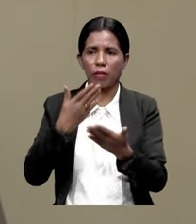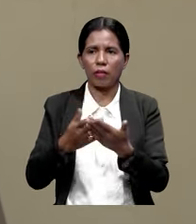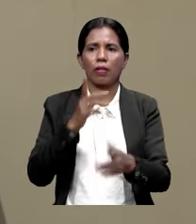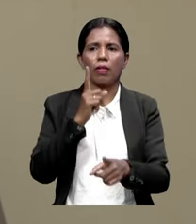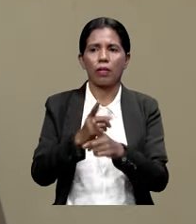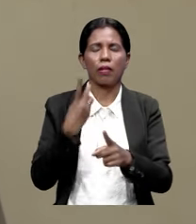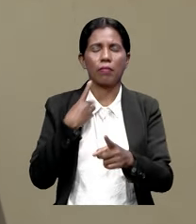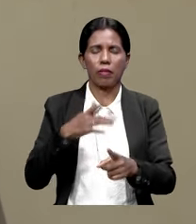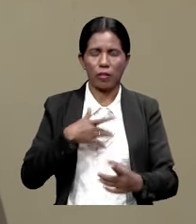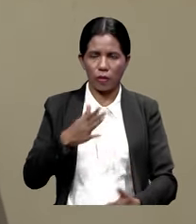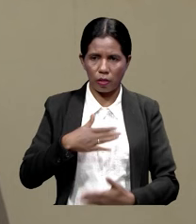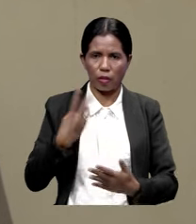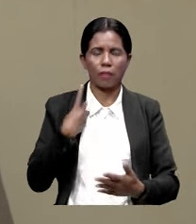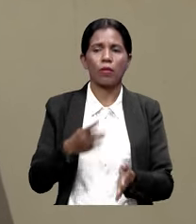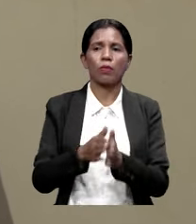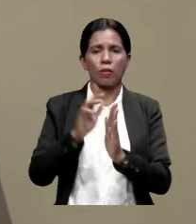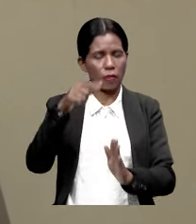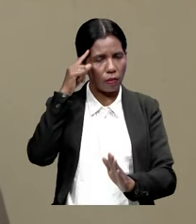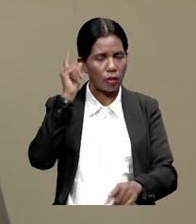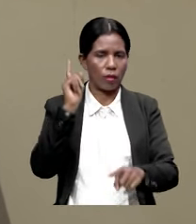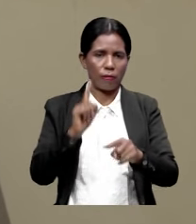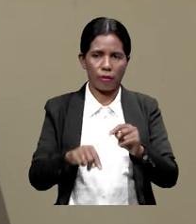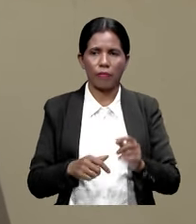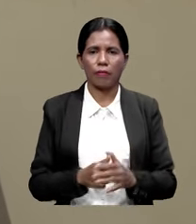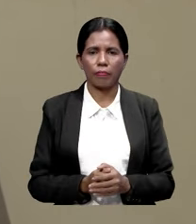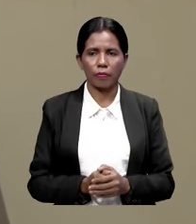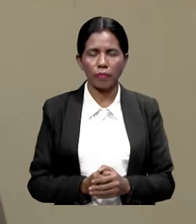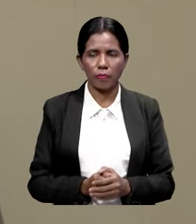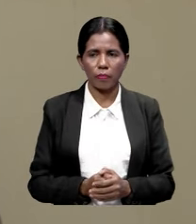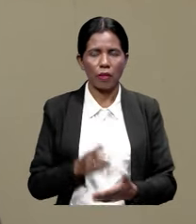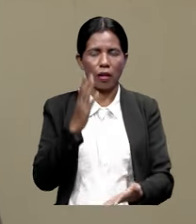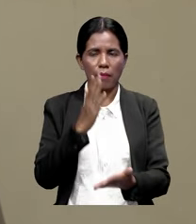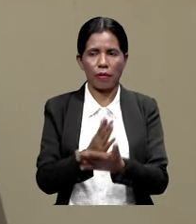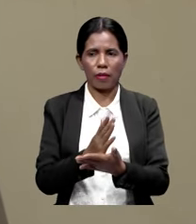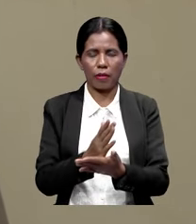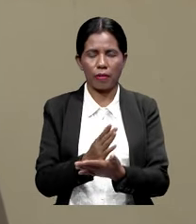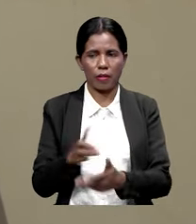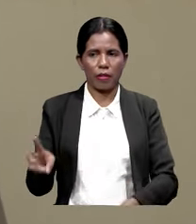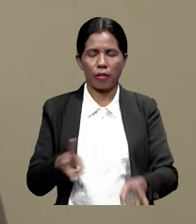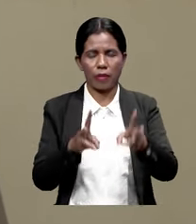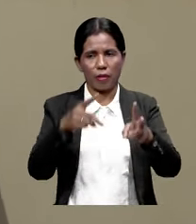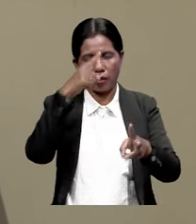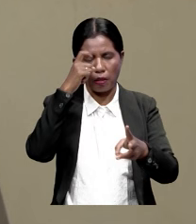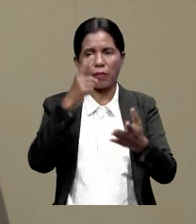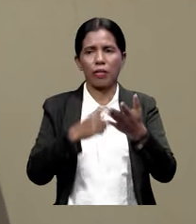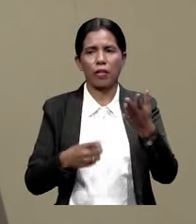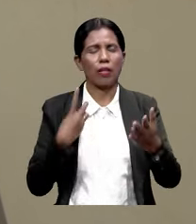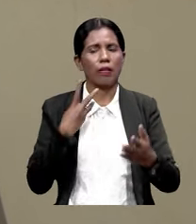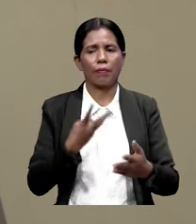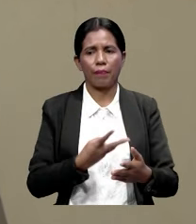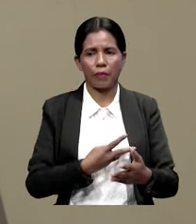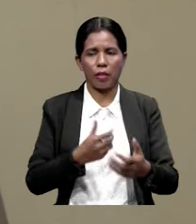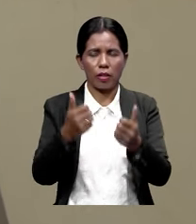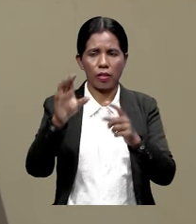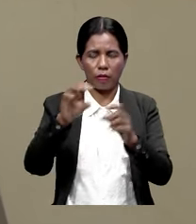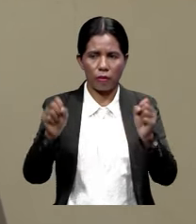ame apresia, mas ame husu governo la bele. Kutu ha para iha dalang. Tama sa, tama ami autoridade